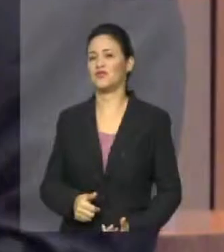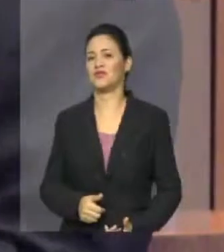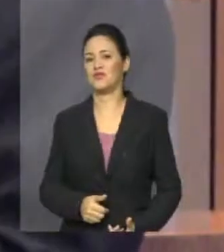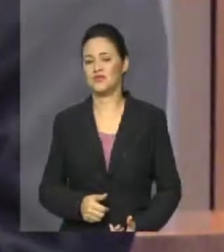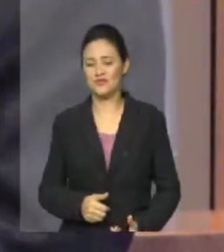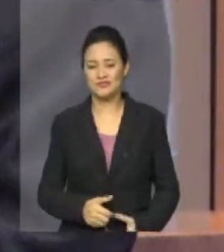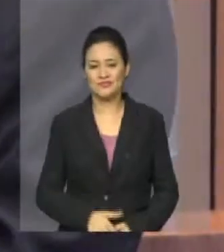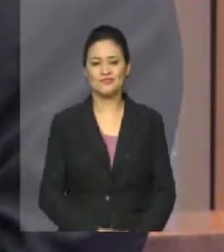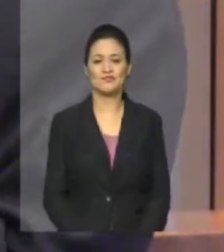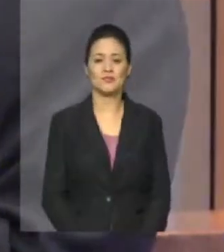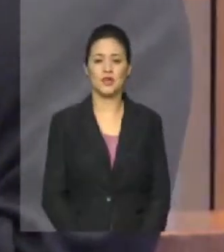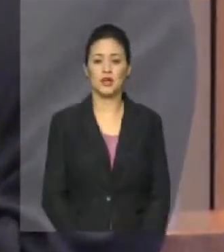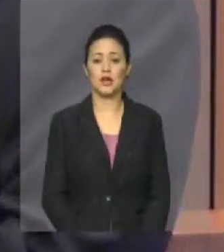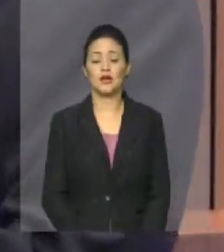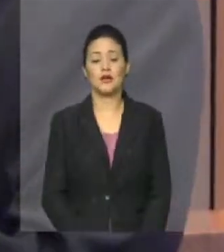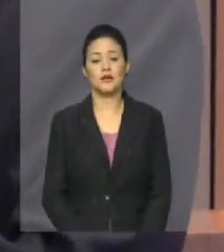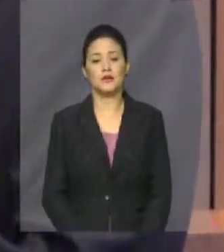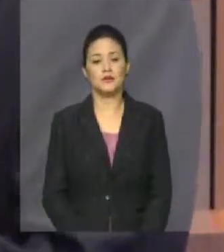Então,